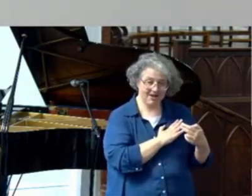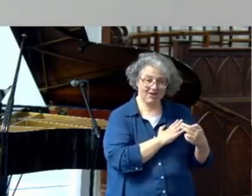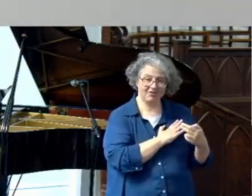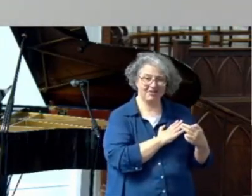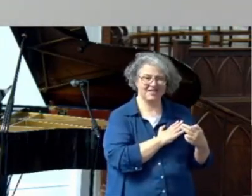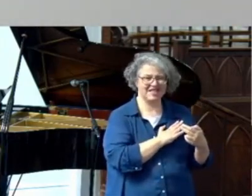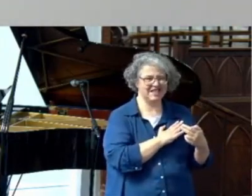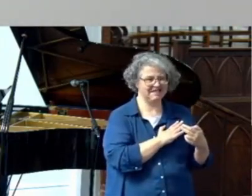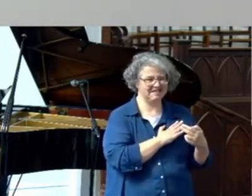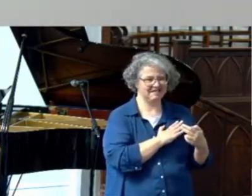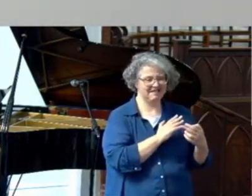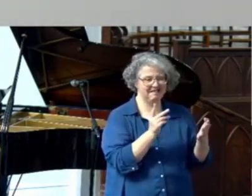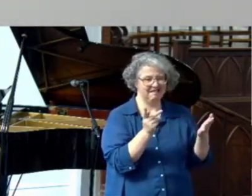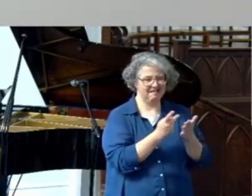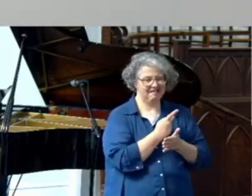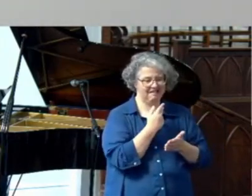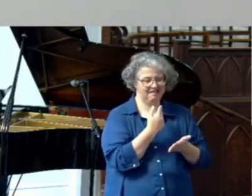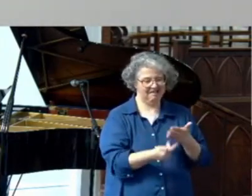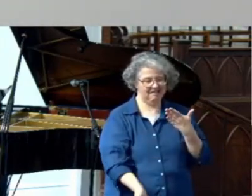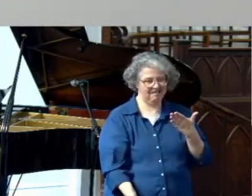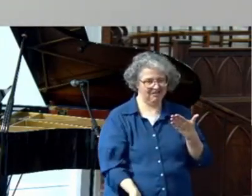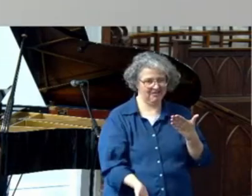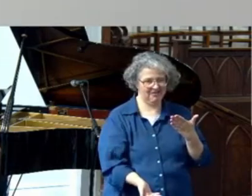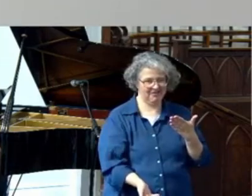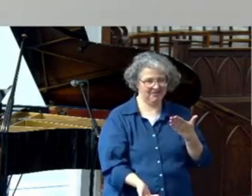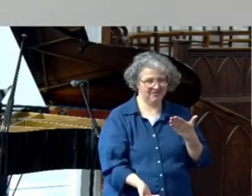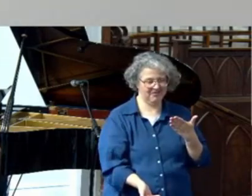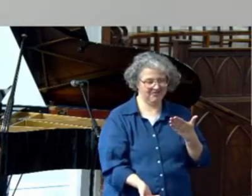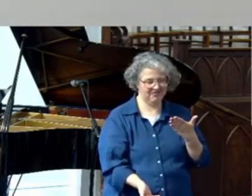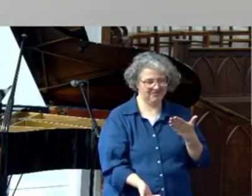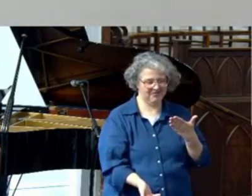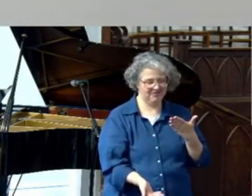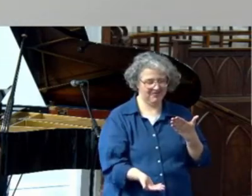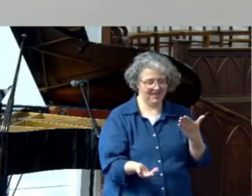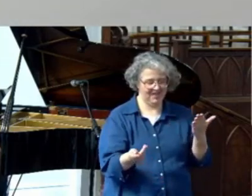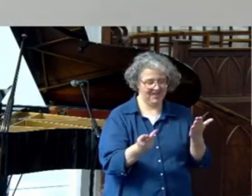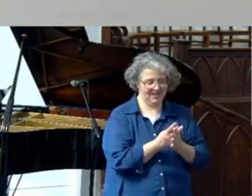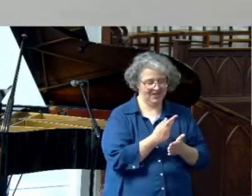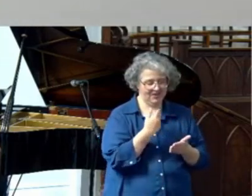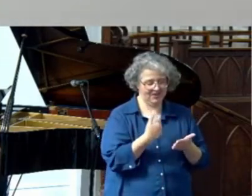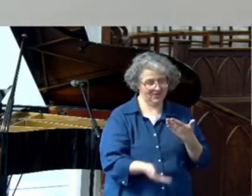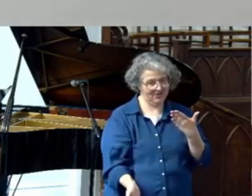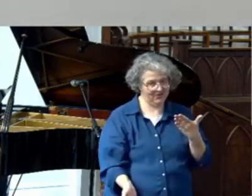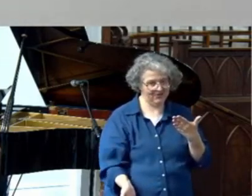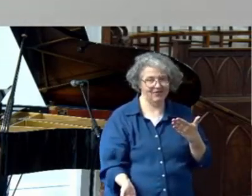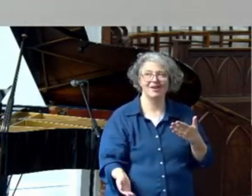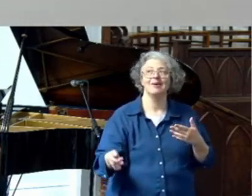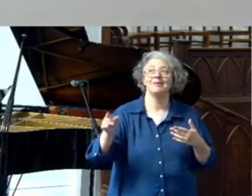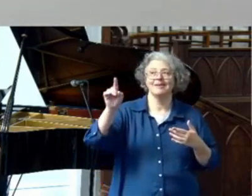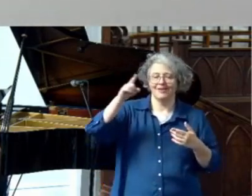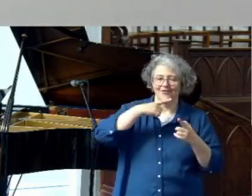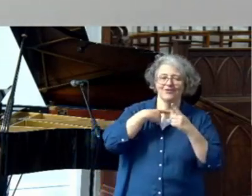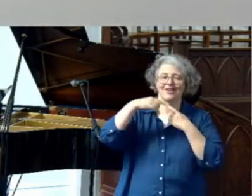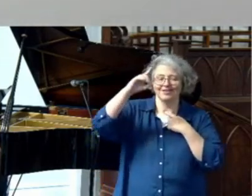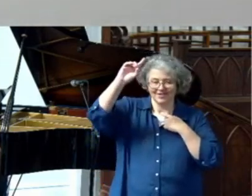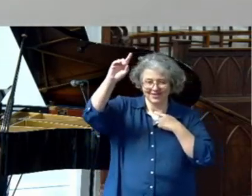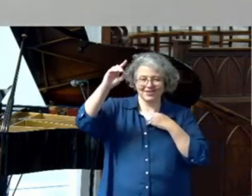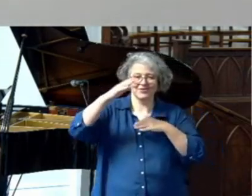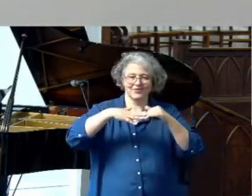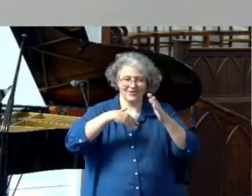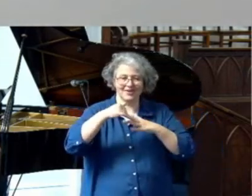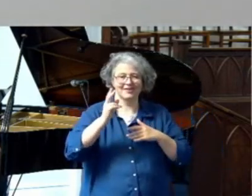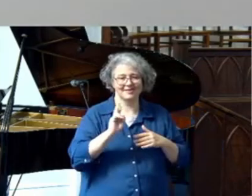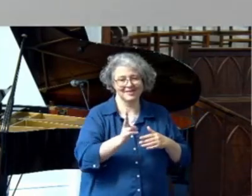a vontade de Deus está sendo feita. Né? Não é fácil esse raciocínio, meus irmãos. Mas era onde Tiago